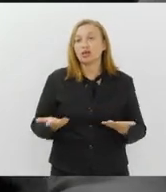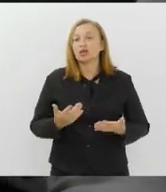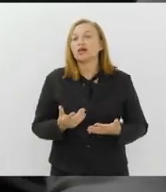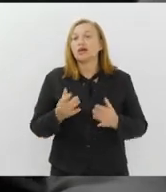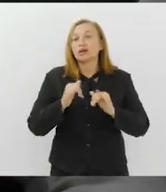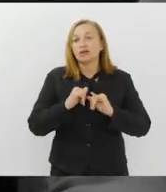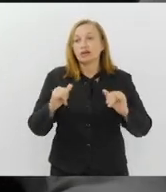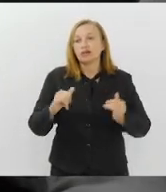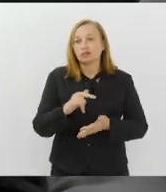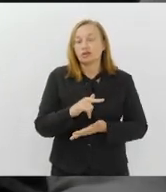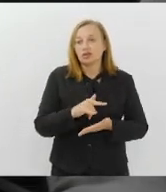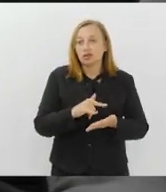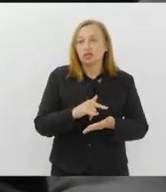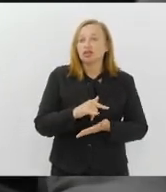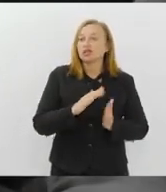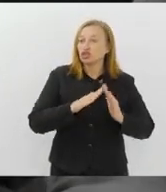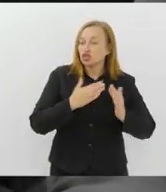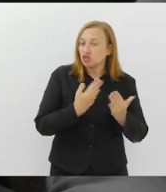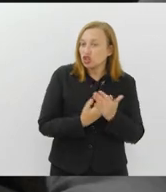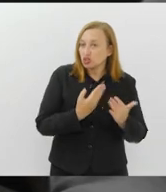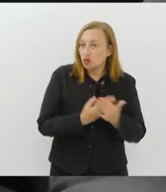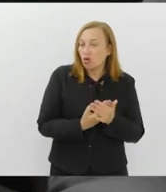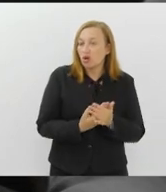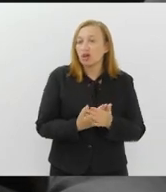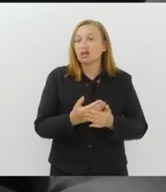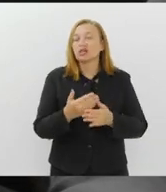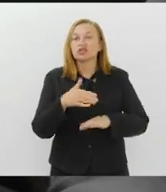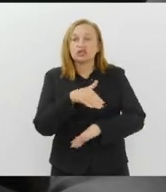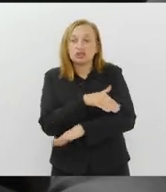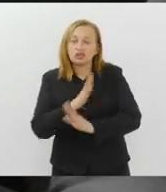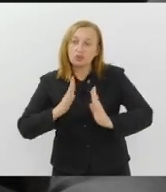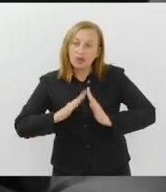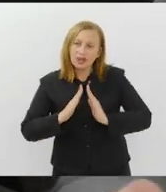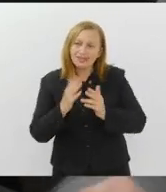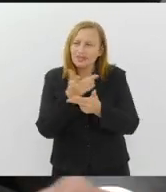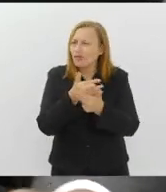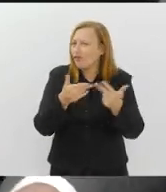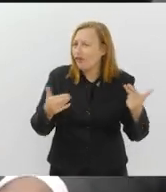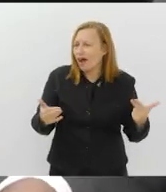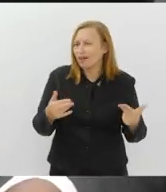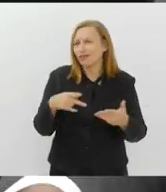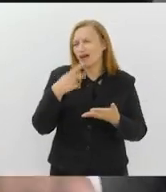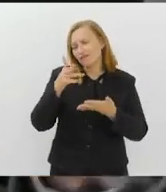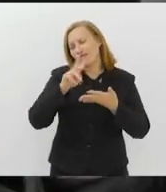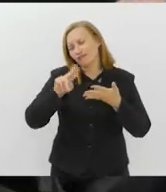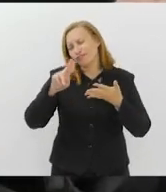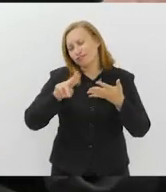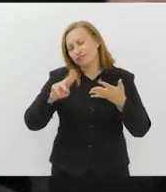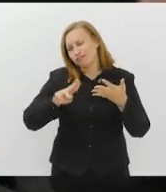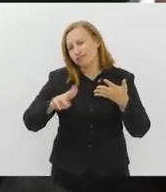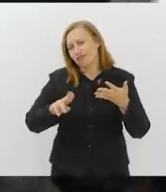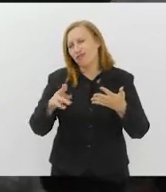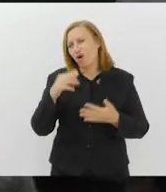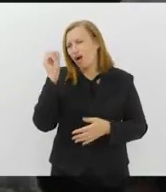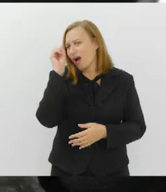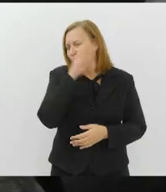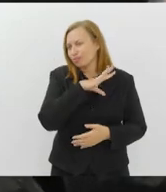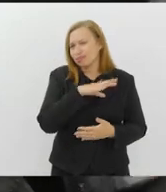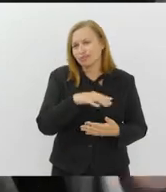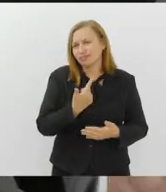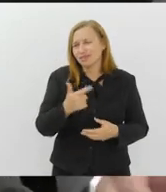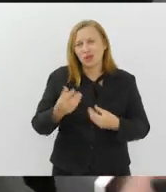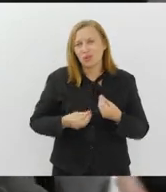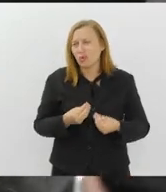escolar, declaração de residência, enfim, são milhares. Eu não vou ficar aqui falando todas, porque são tão absurdas que não